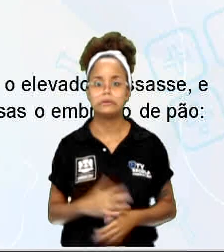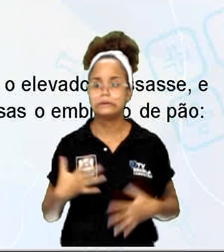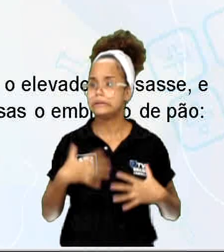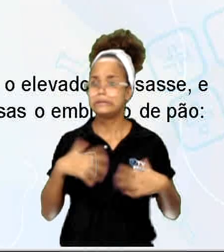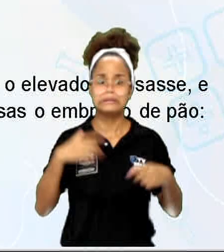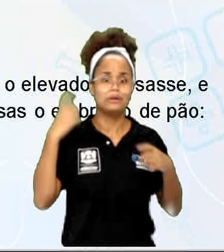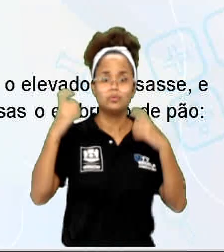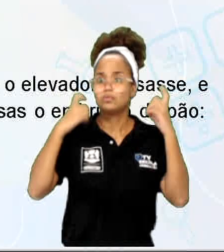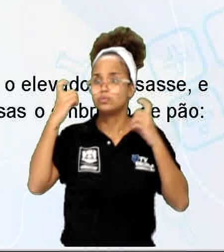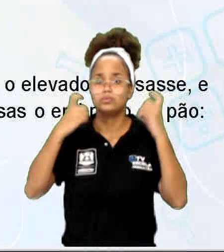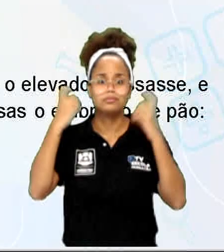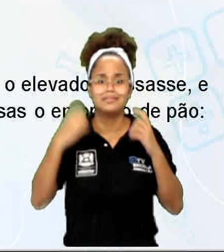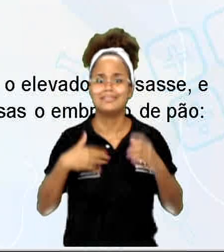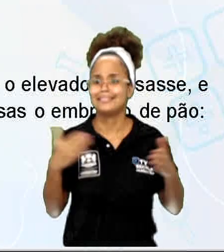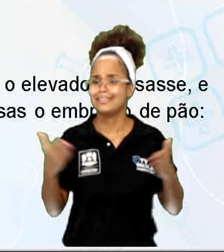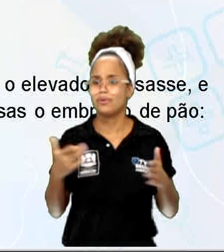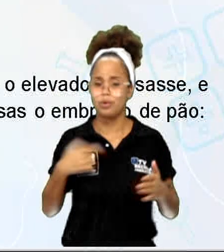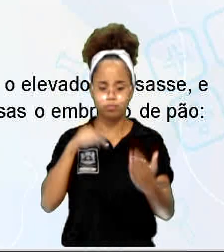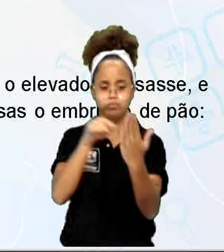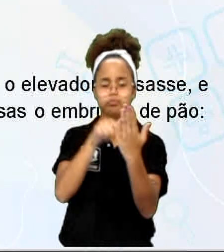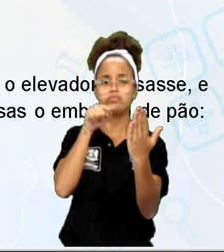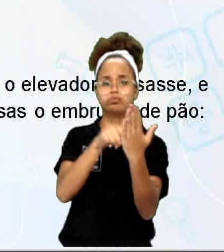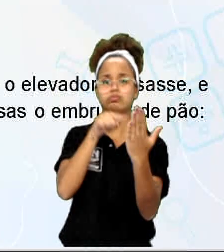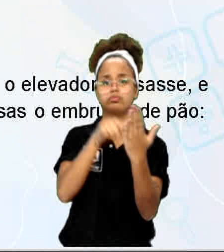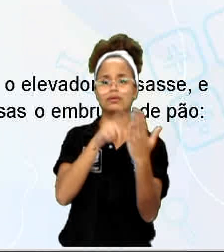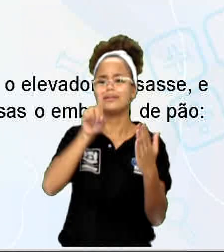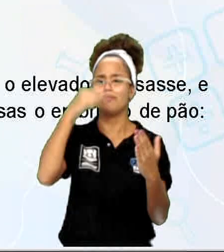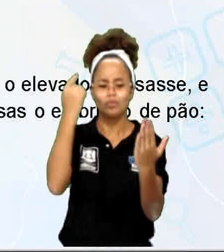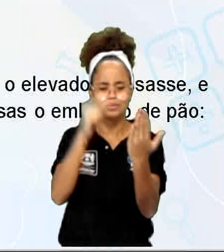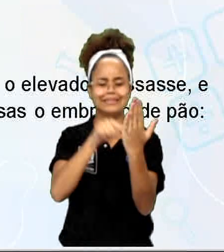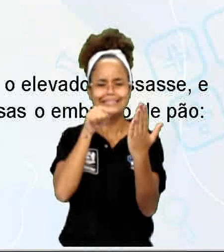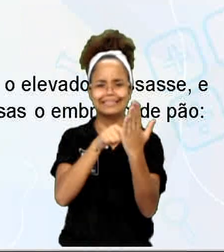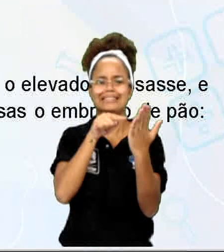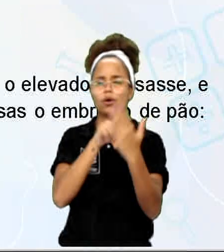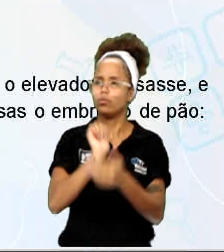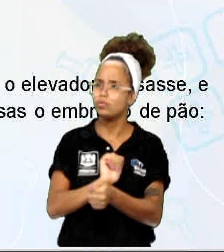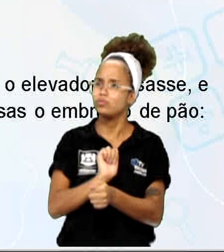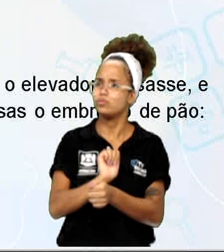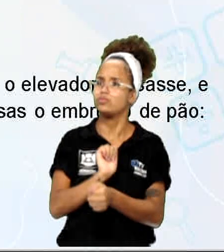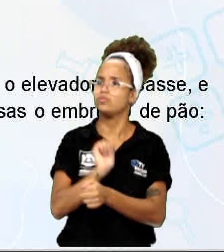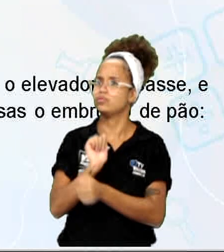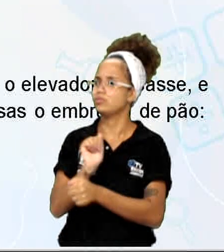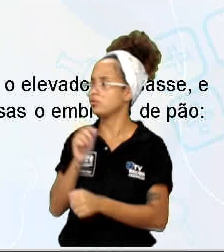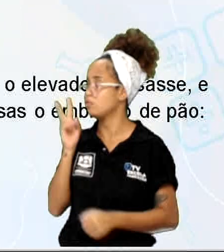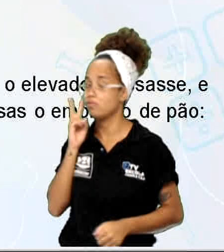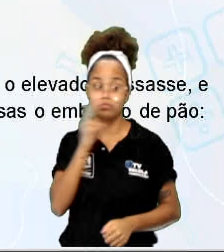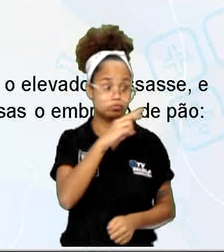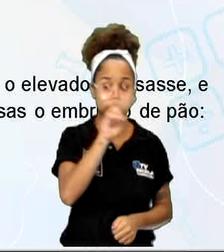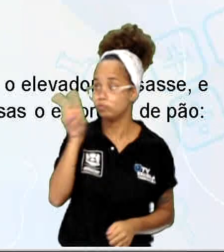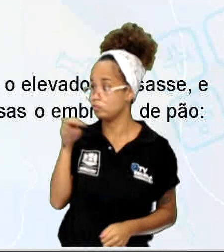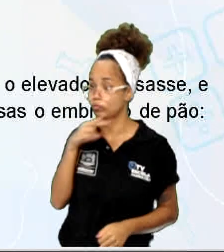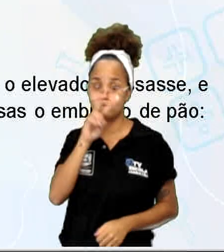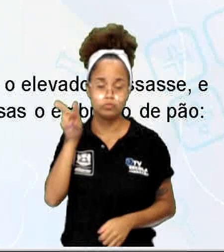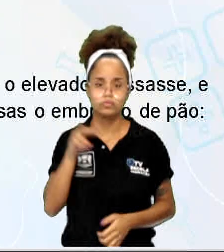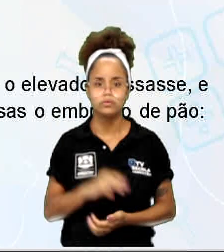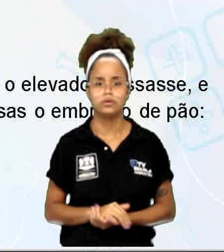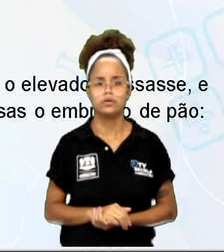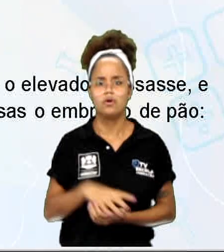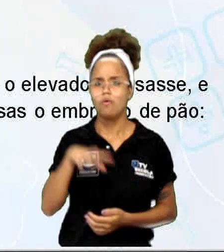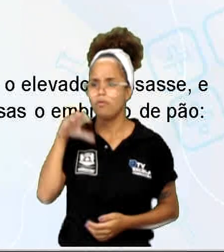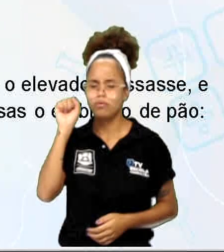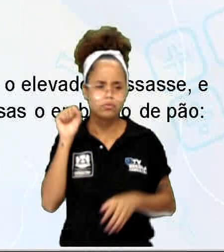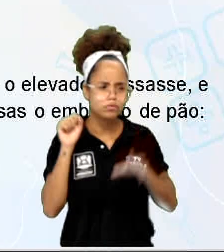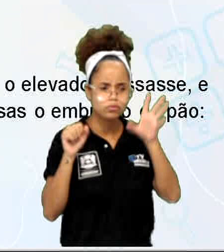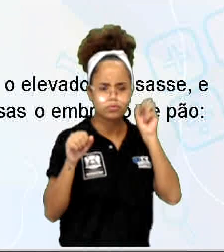Aterrorizado, precipitou-se até a campainha e, depois de tocá-la, ficou à espera, olhando ansiosamente ao redor. Ouviu lá dentro